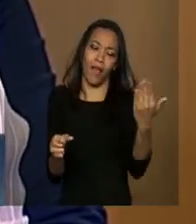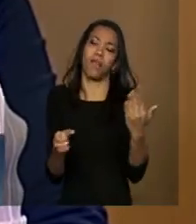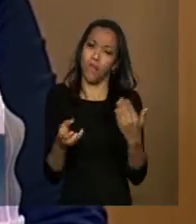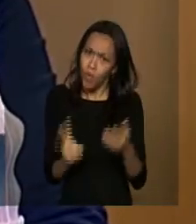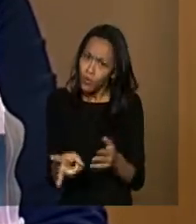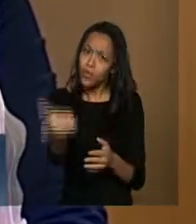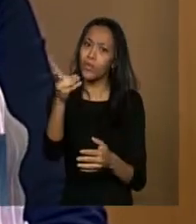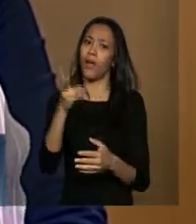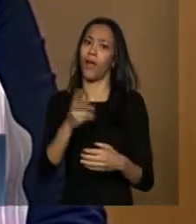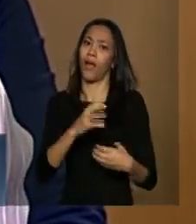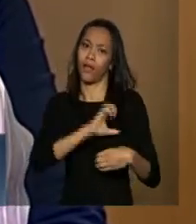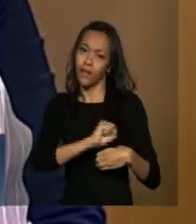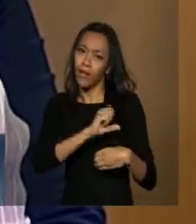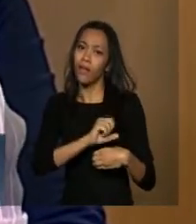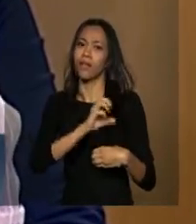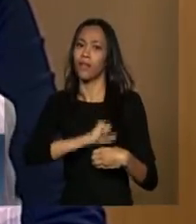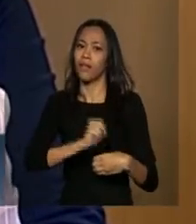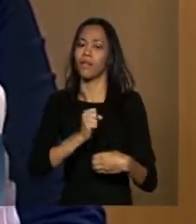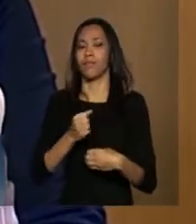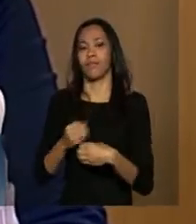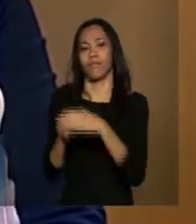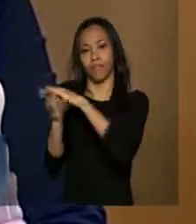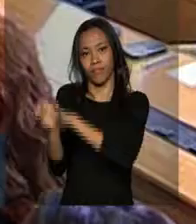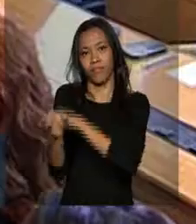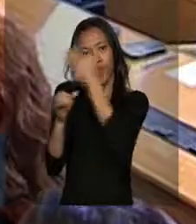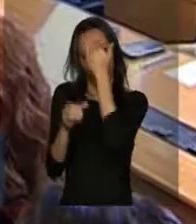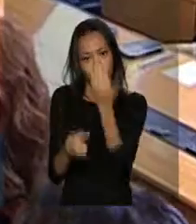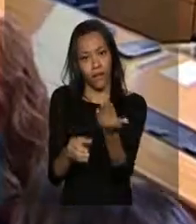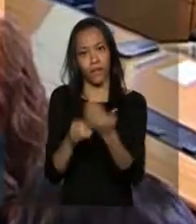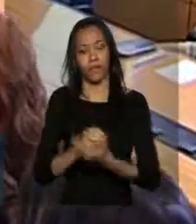continuar doando, né, gente? Muito obrigada.